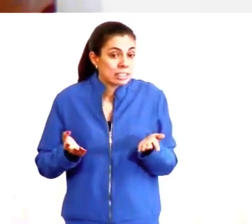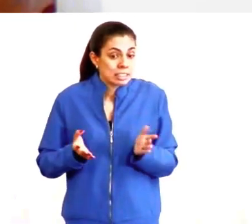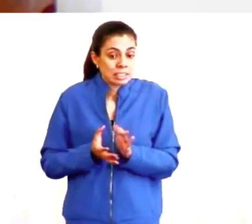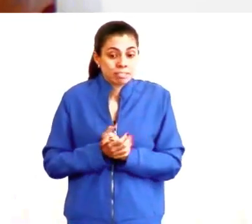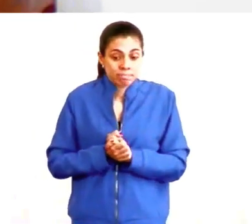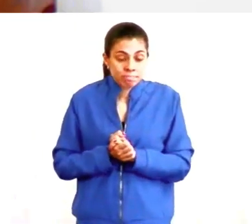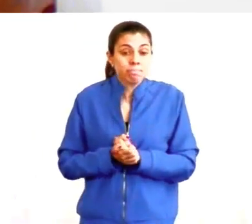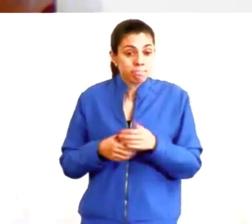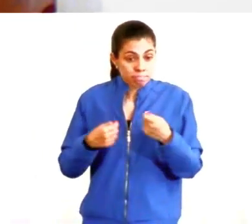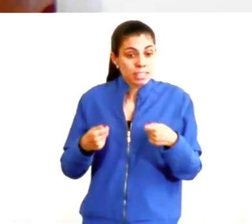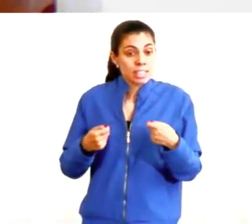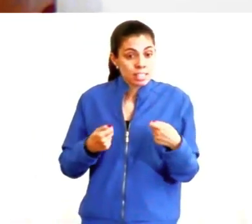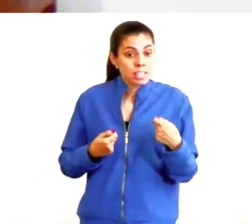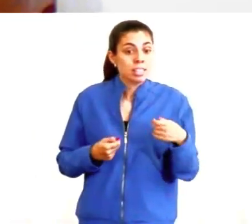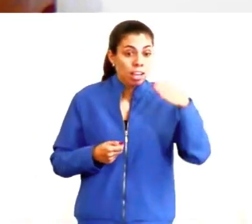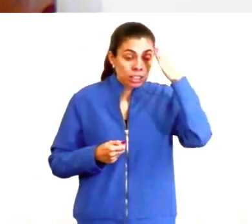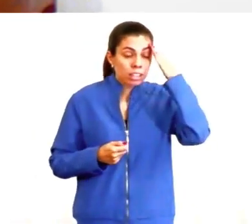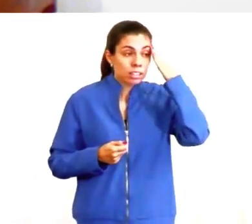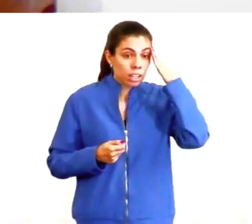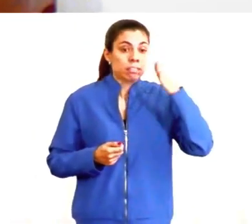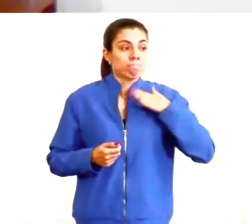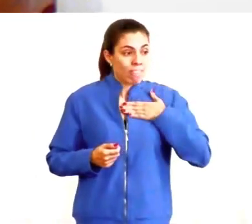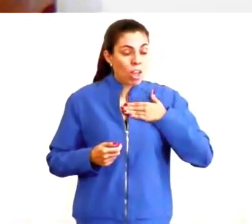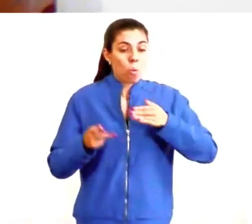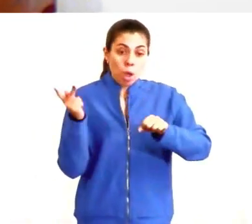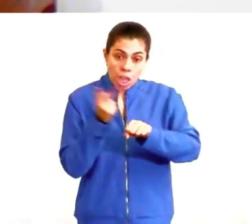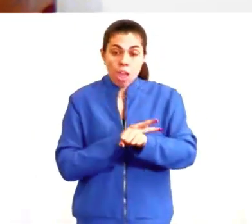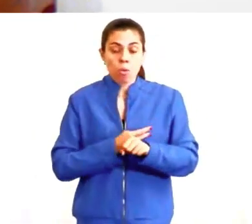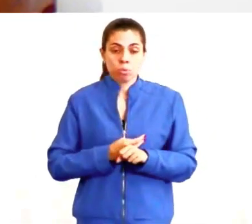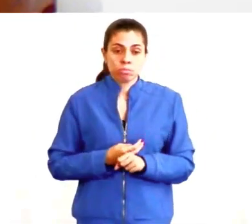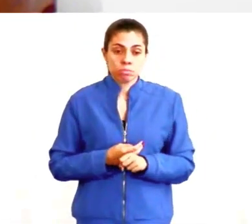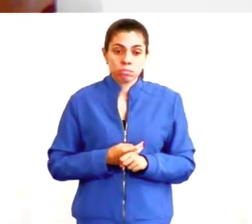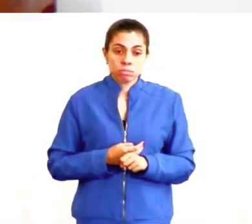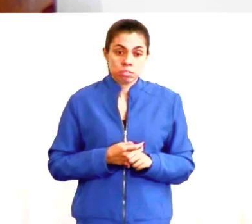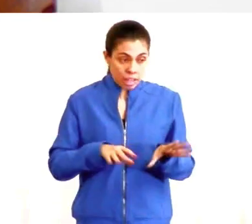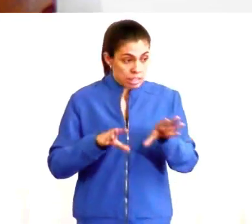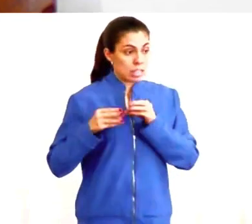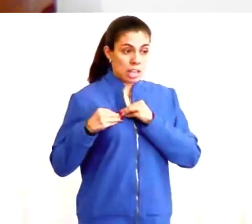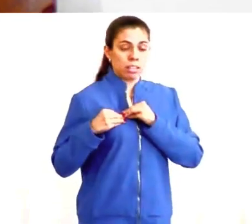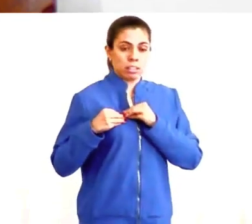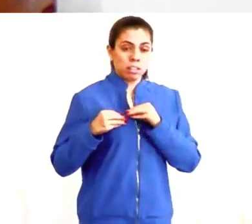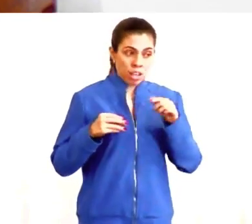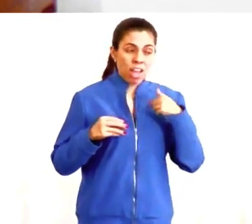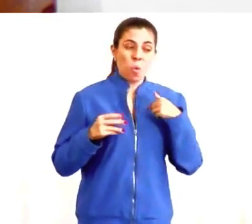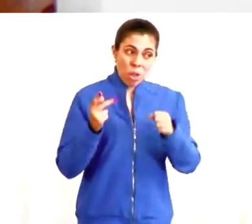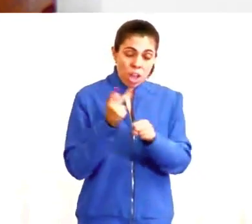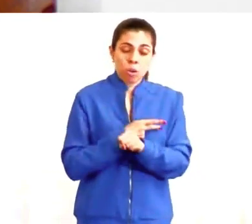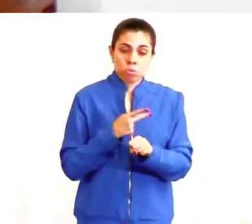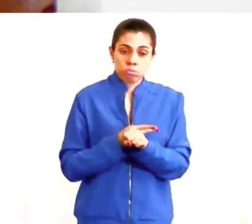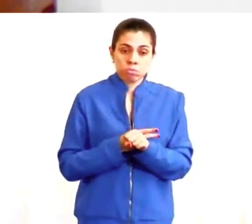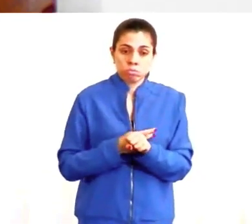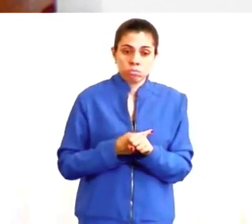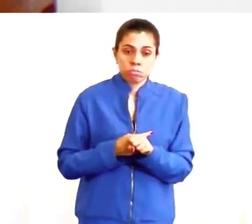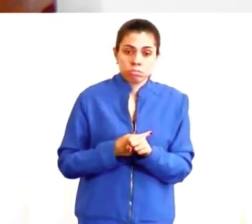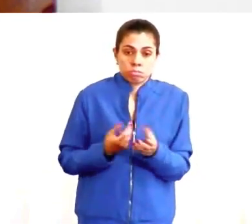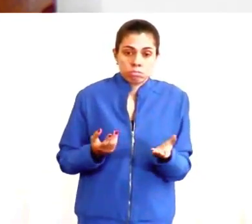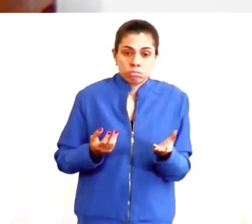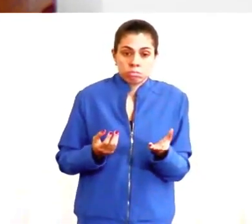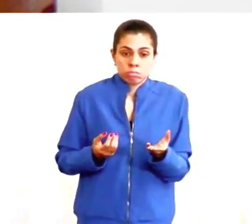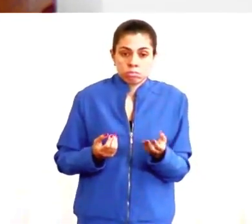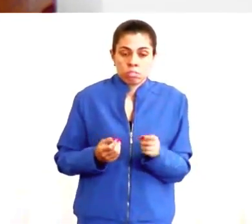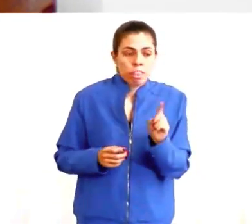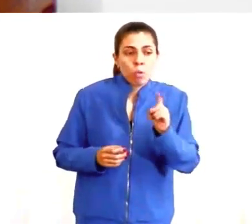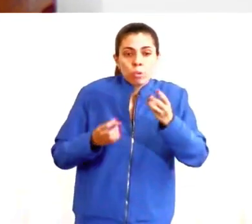e iniciar imediatamente o discipulado com alguém? Porque eu estou dentro da passagem, fazei discípulos de todas as